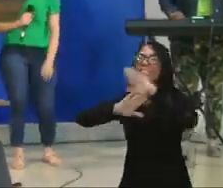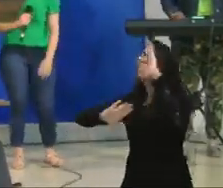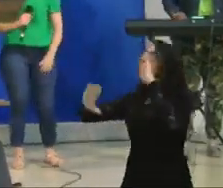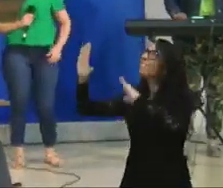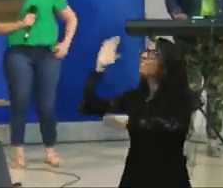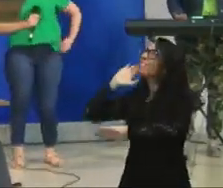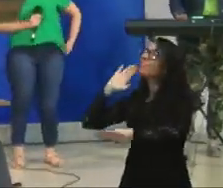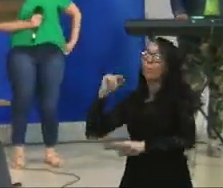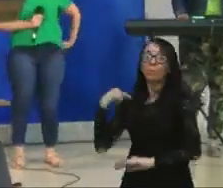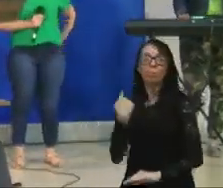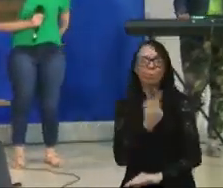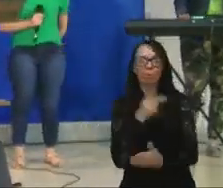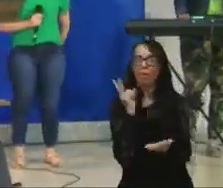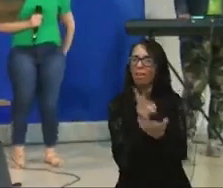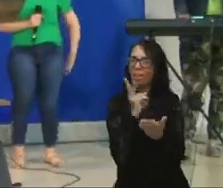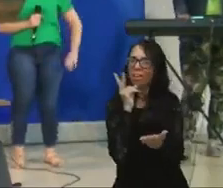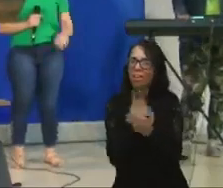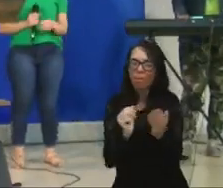louvarei.